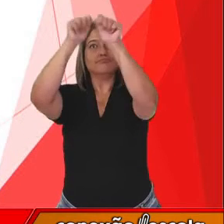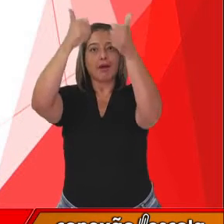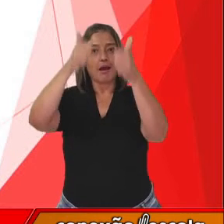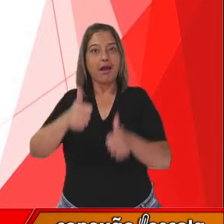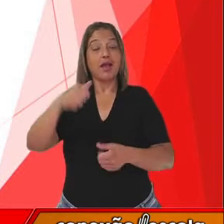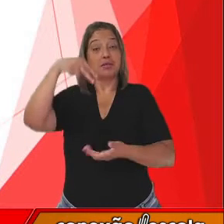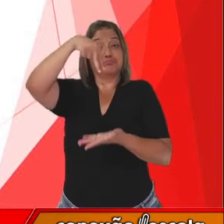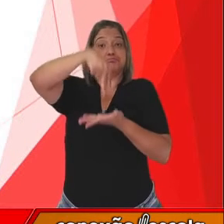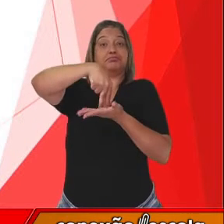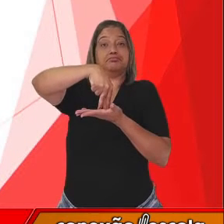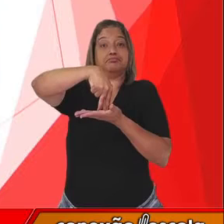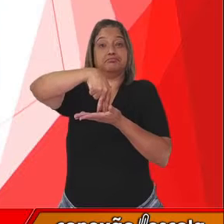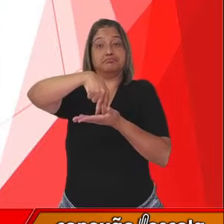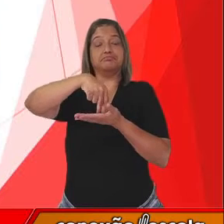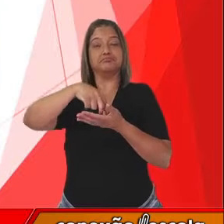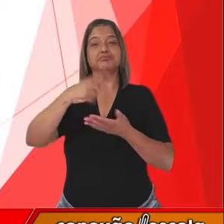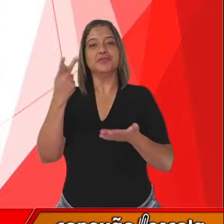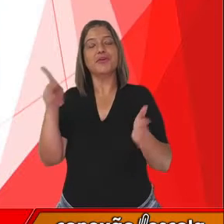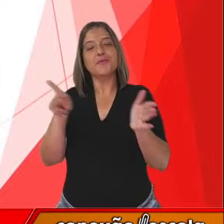estamos estudando.